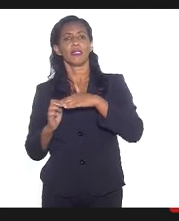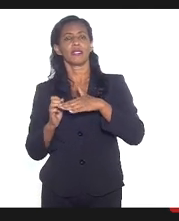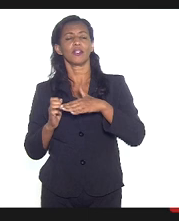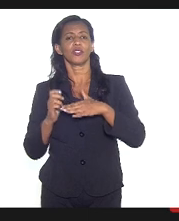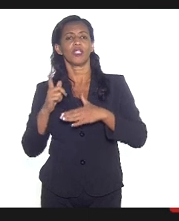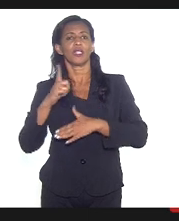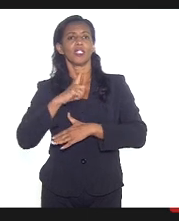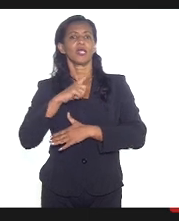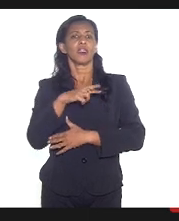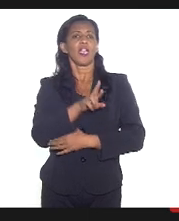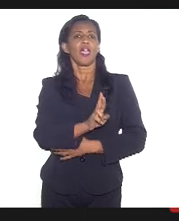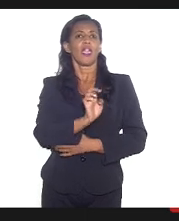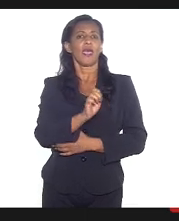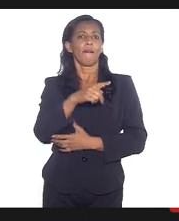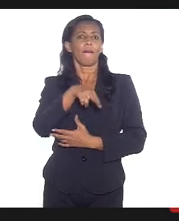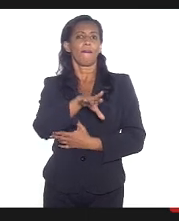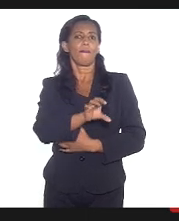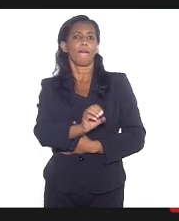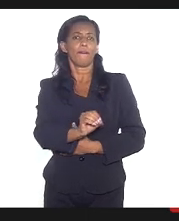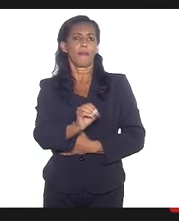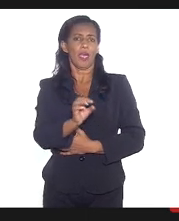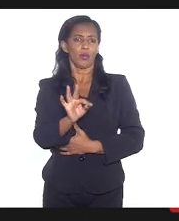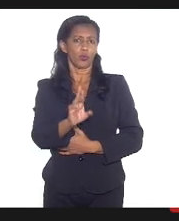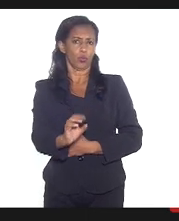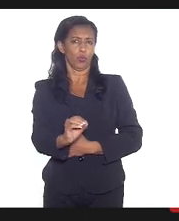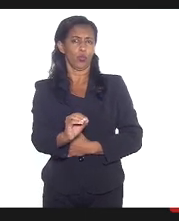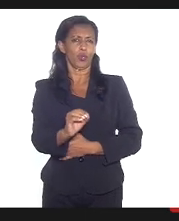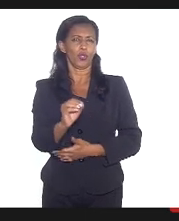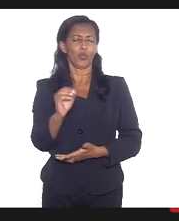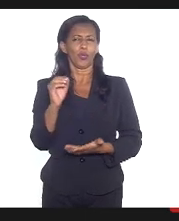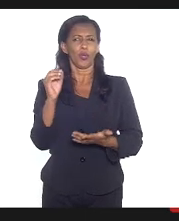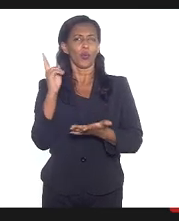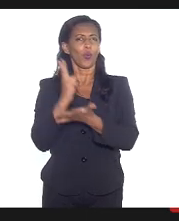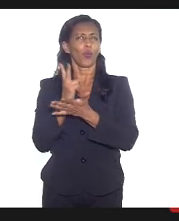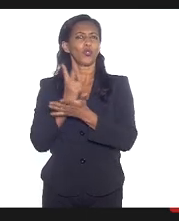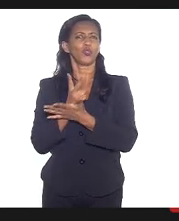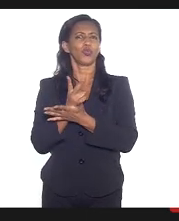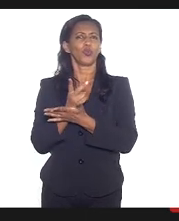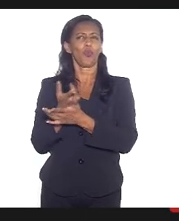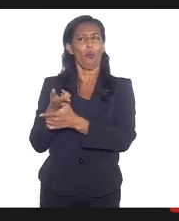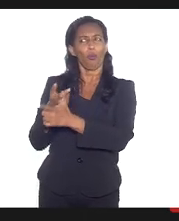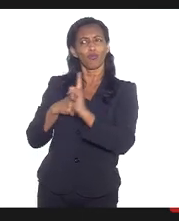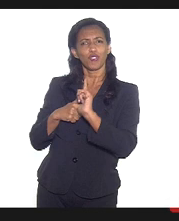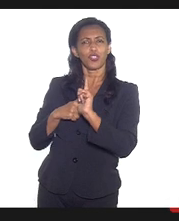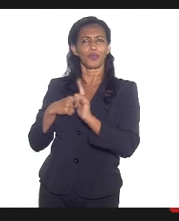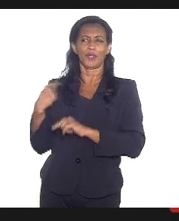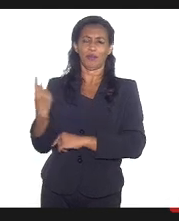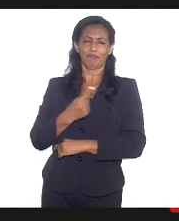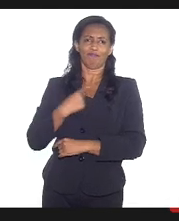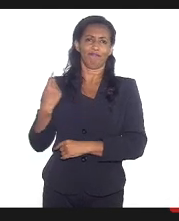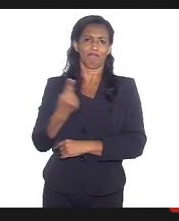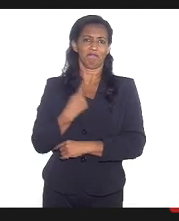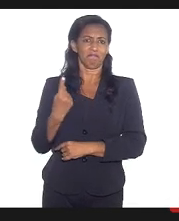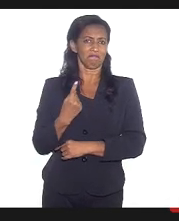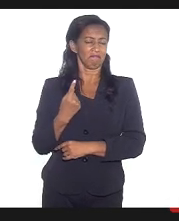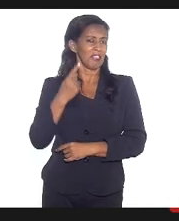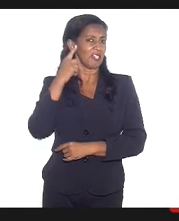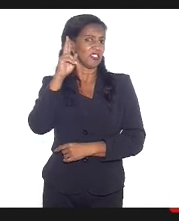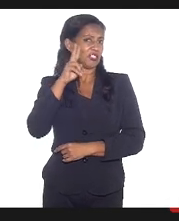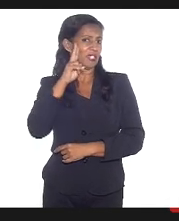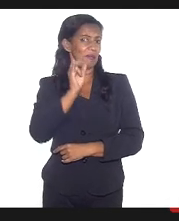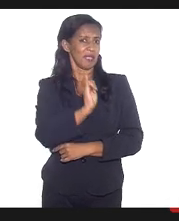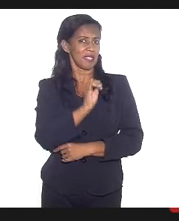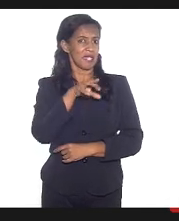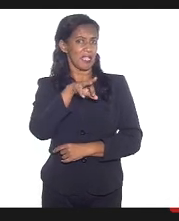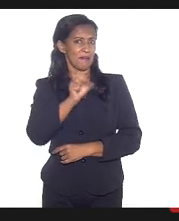abrir mão de situações que ainda continuam lesionando a gente? É, a gente tinha uma visão que era só do ICMS no passado, tudo bem, mas, poxa, agora